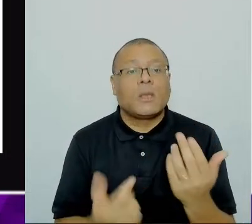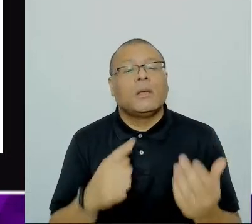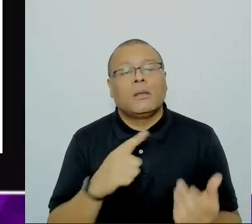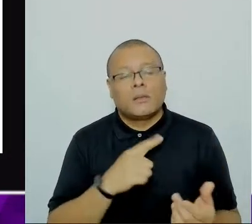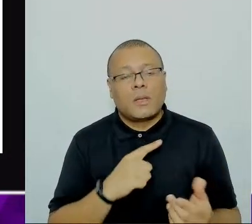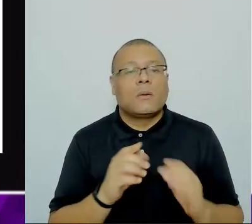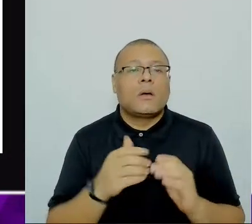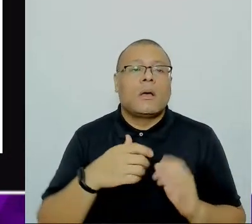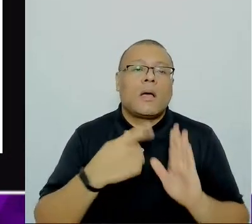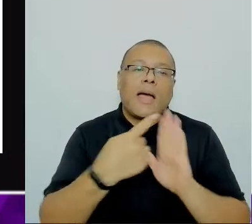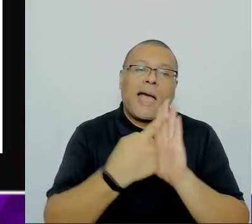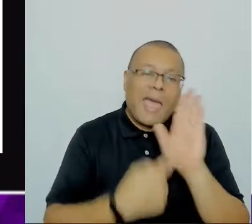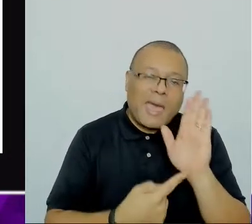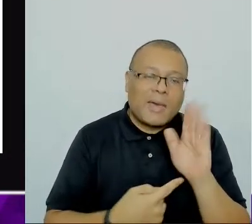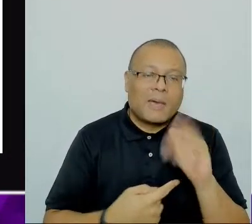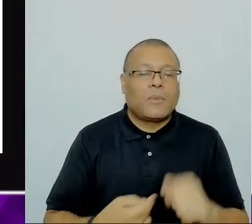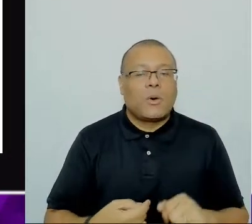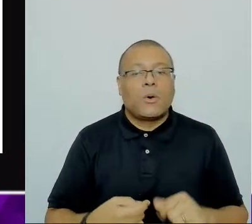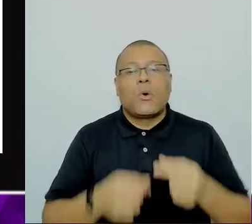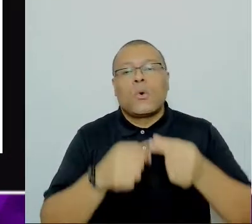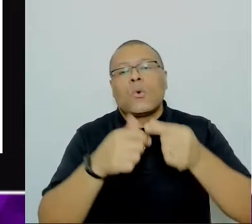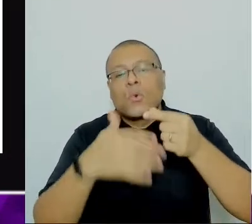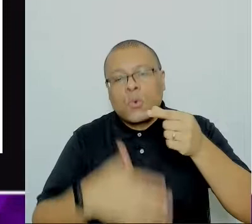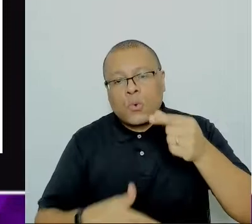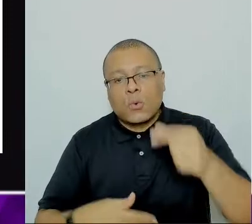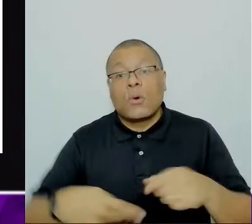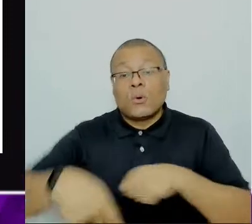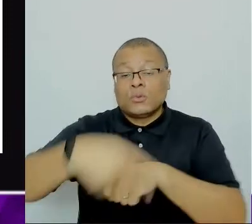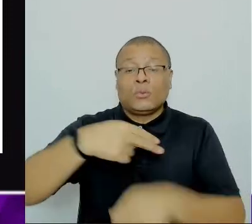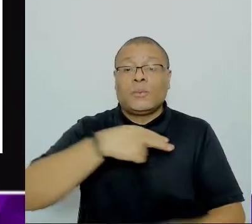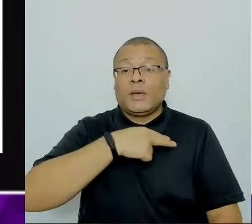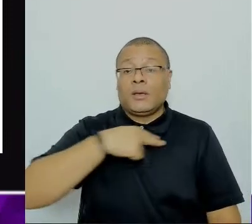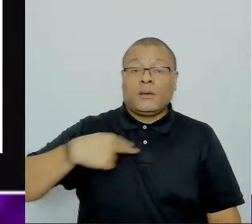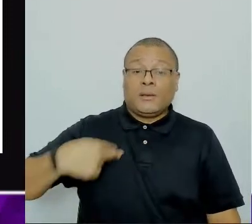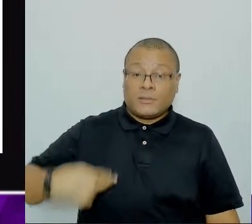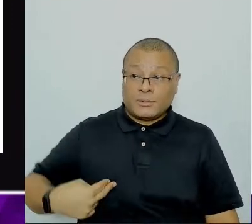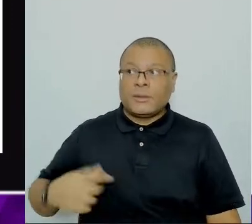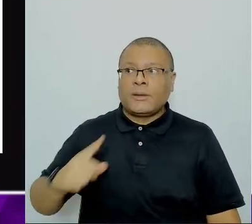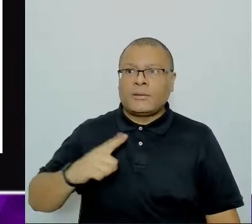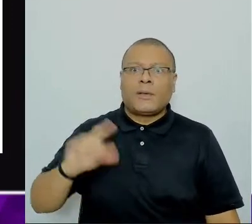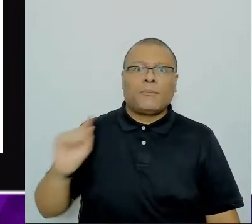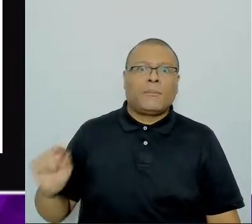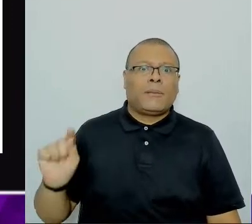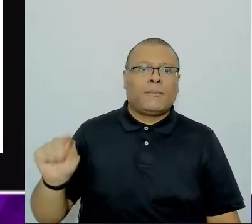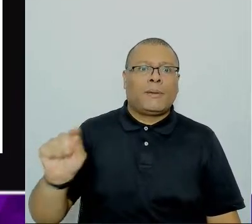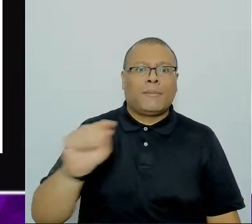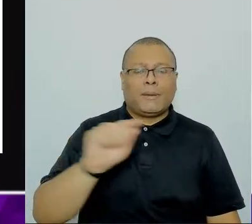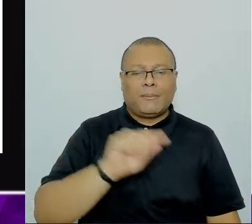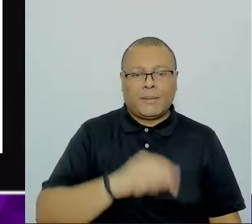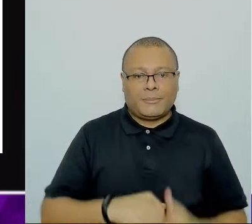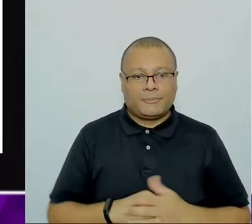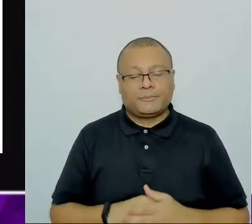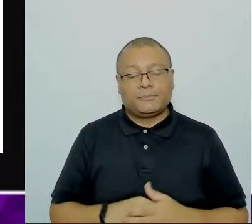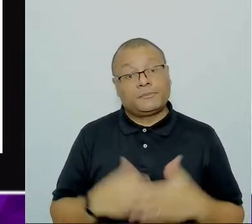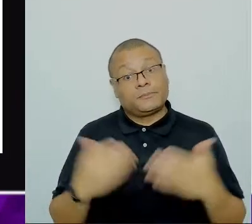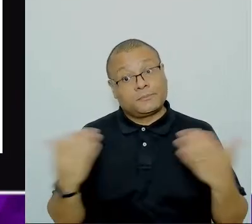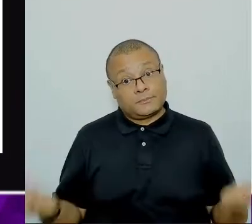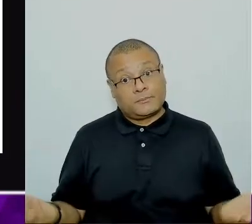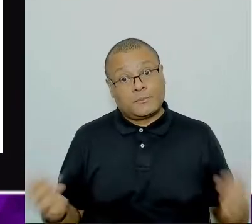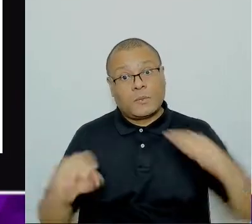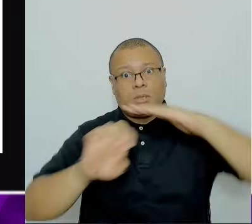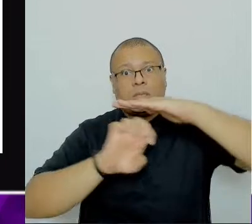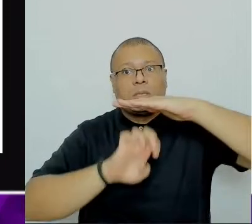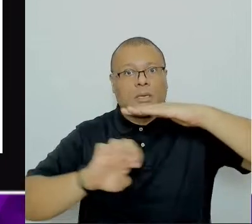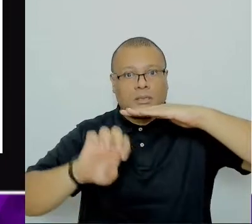seja o Google, seja na China, grandes empresas, tudo isso está acontecendo mesmo. Então, quer dizer, essas empresas